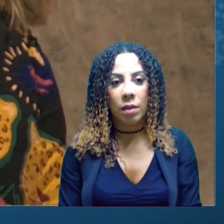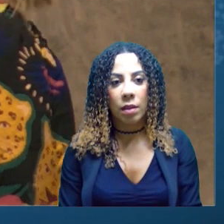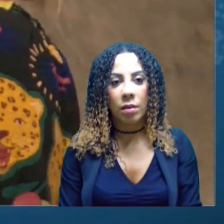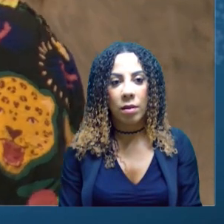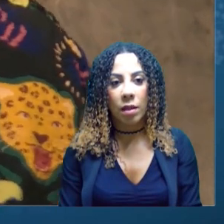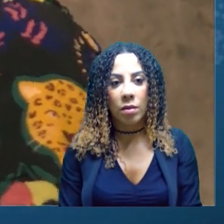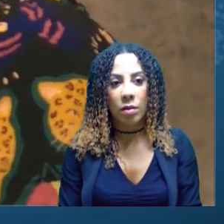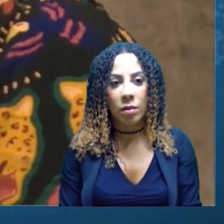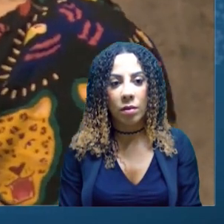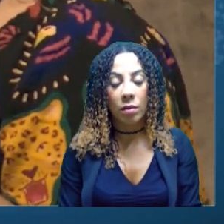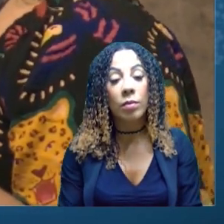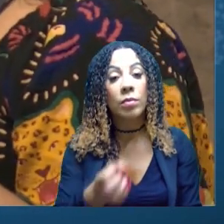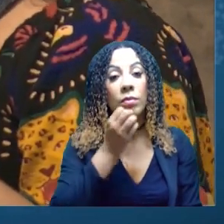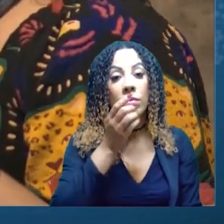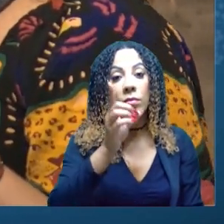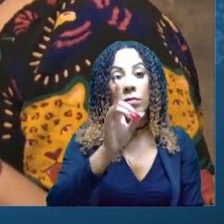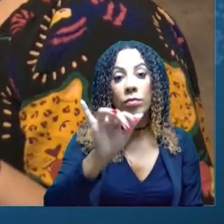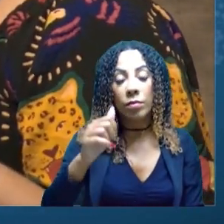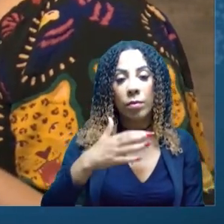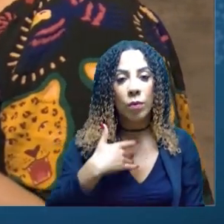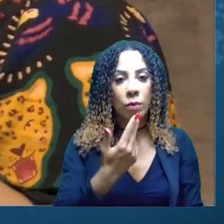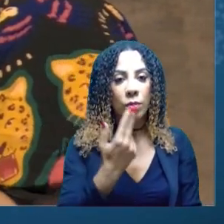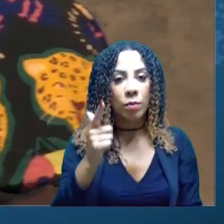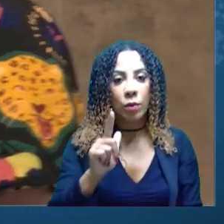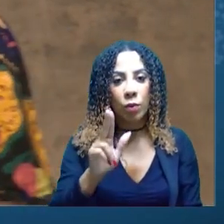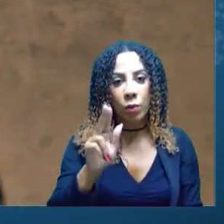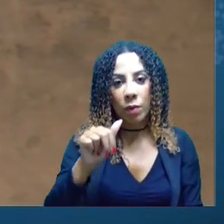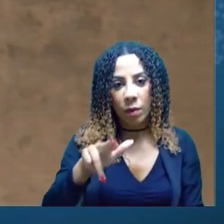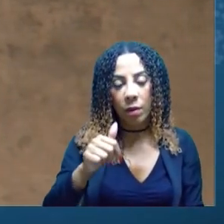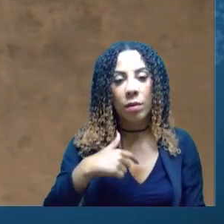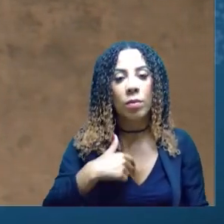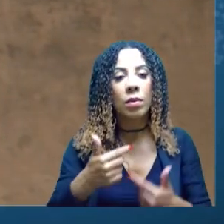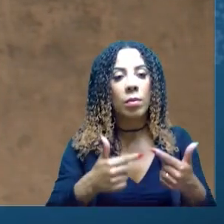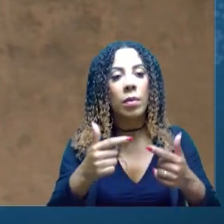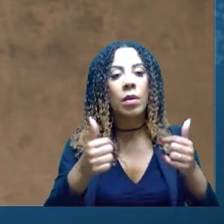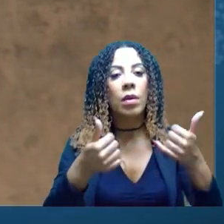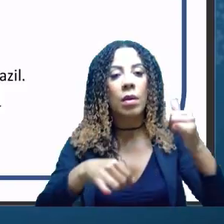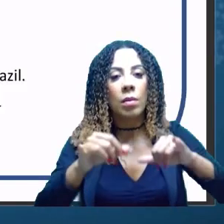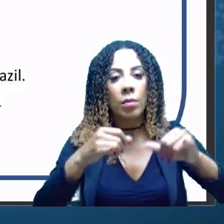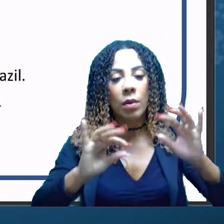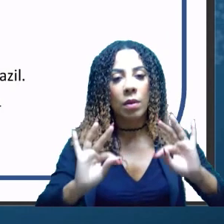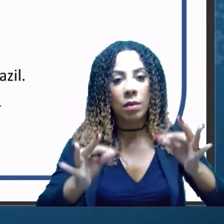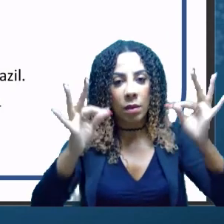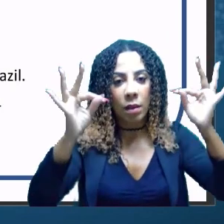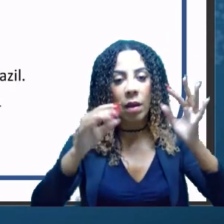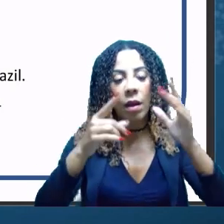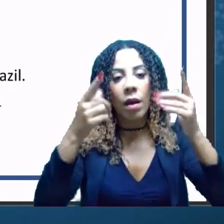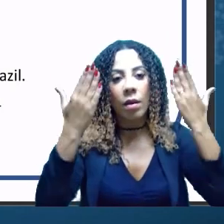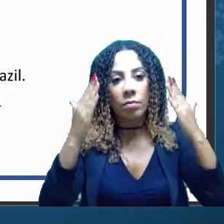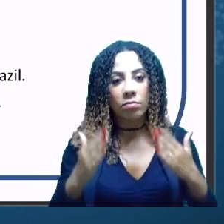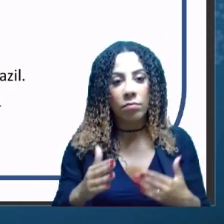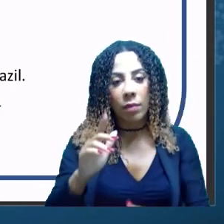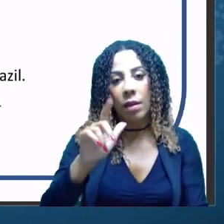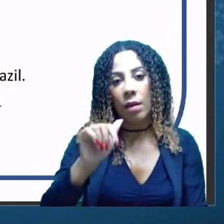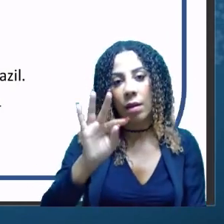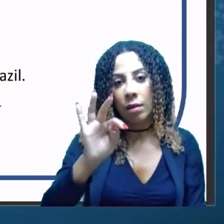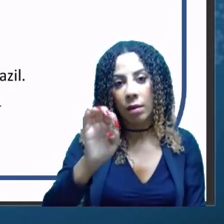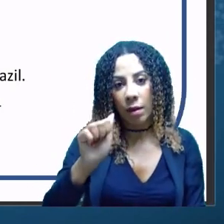Bom dia, meu nome é Luana e eu sou do Laboratório de Tecnologias Analíticas Físico-Químicas, o LATEA, aqui de